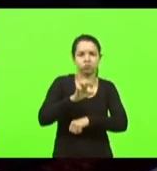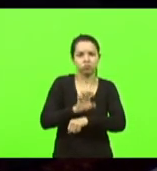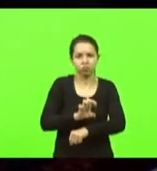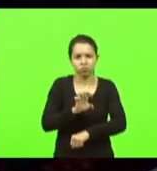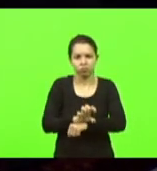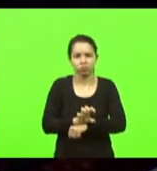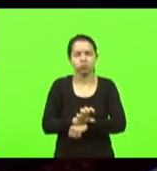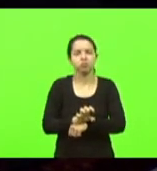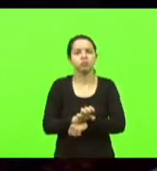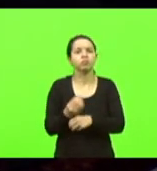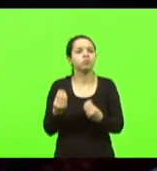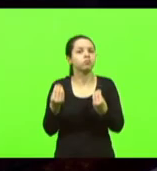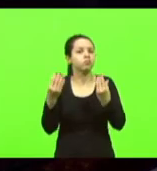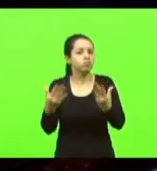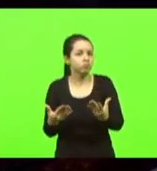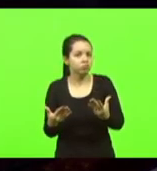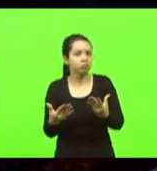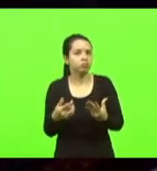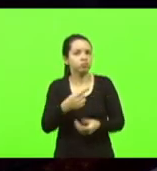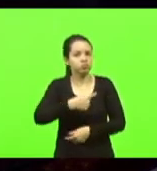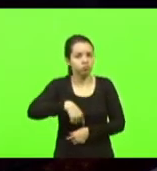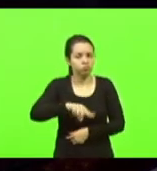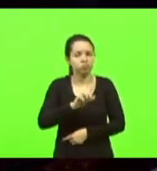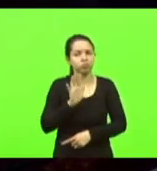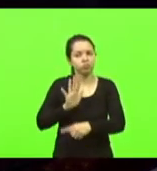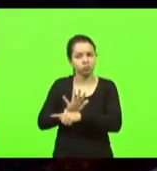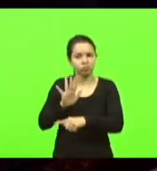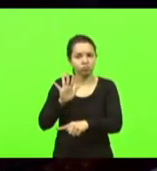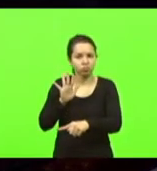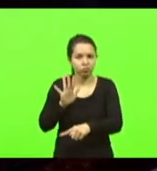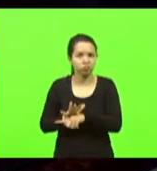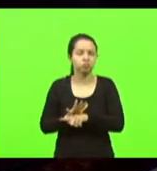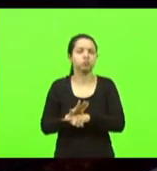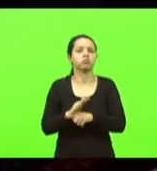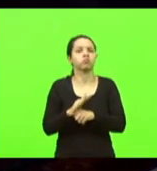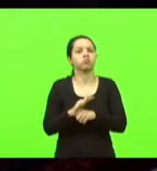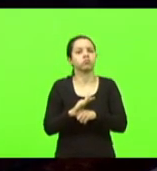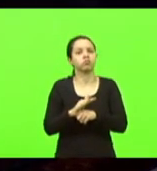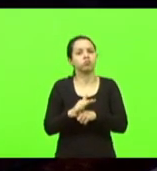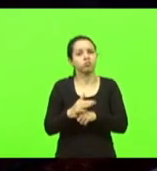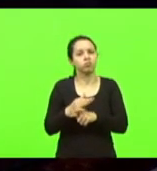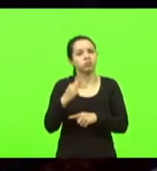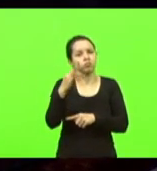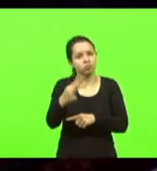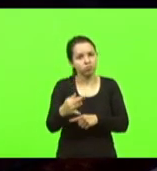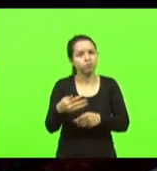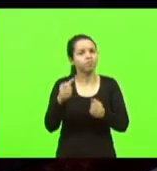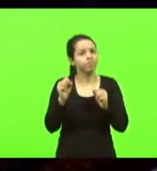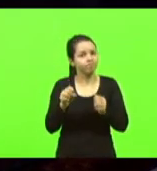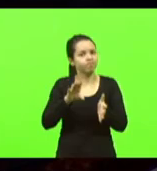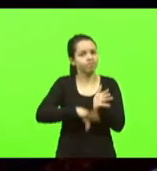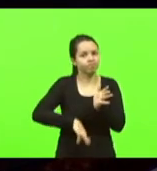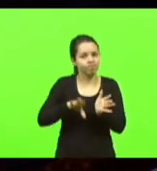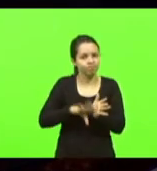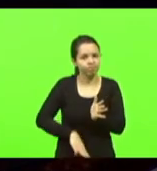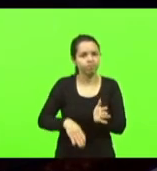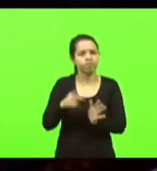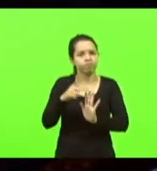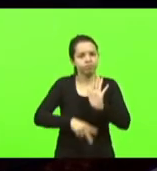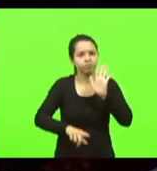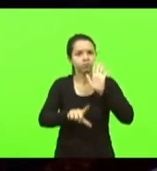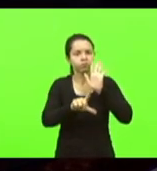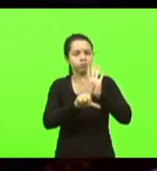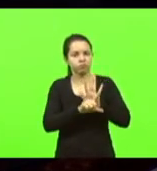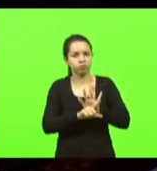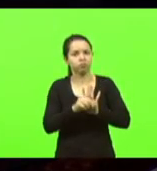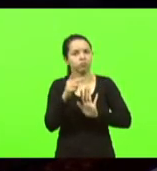as possíveis é custos que terão o processo da Previdência o projeto de previdência para o funcionalismo público